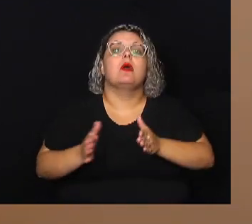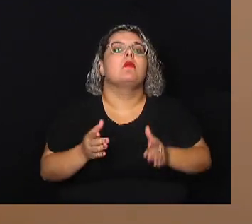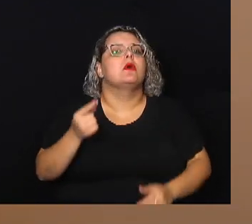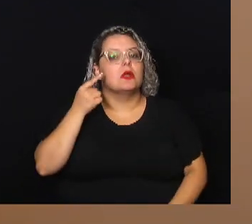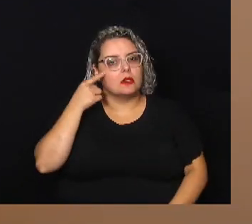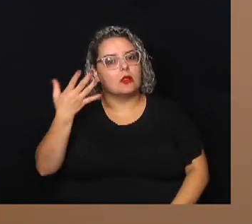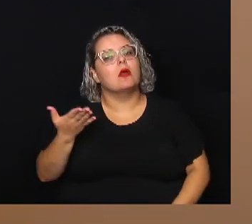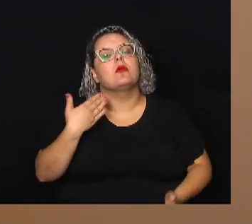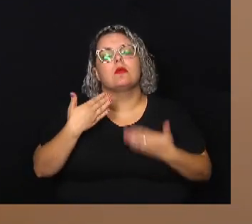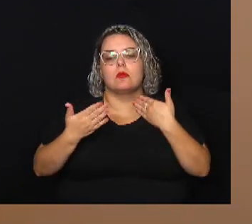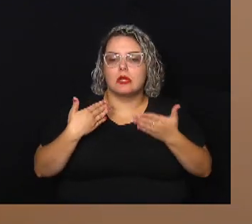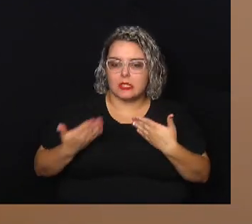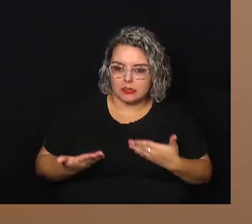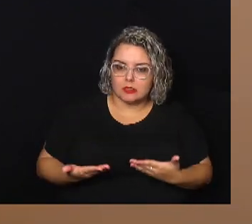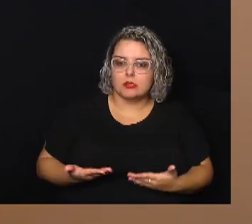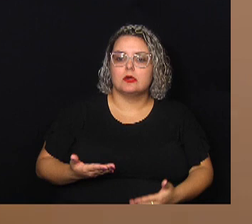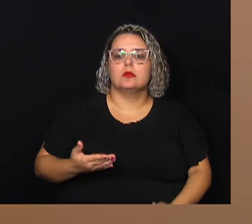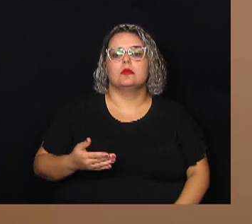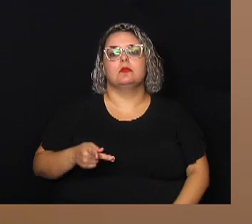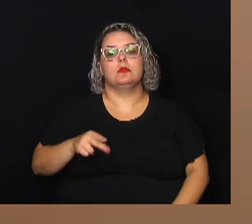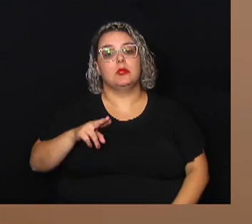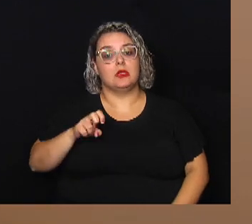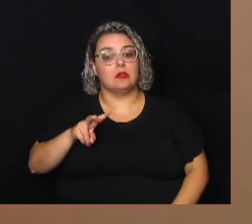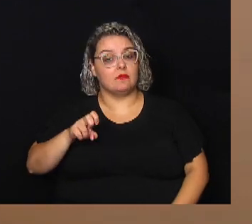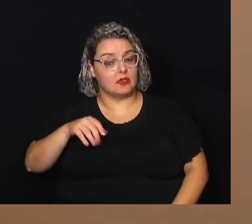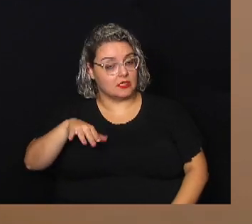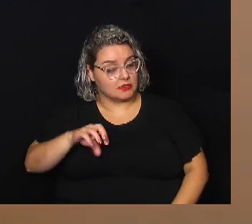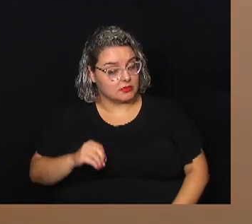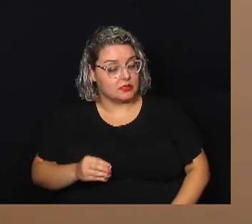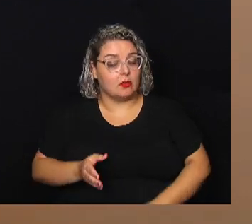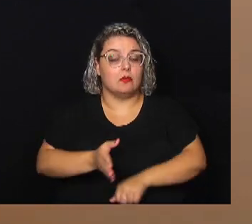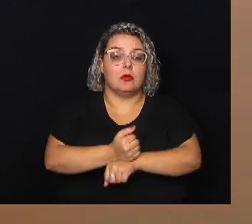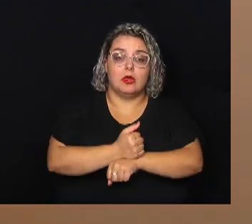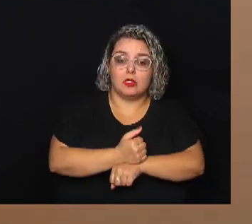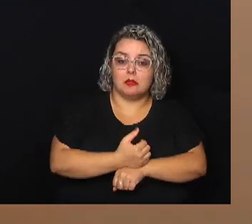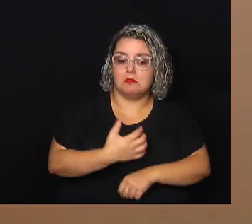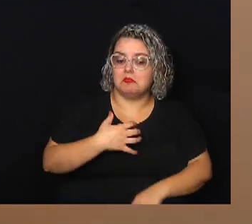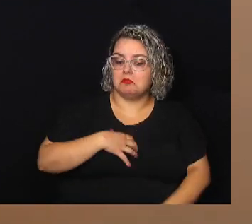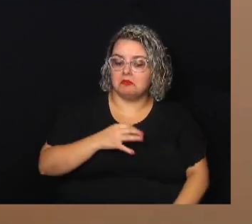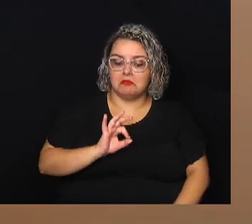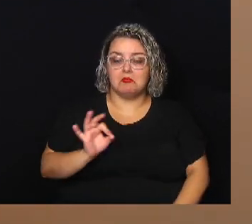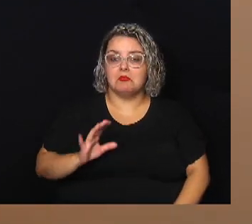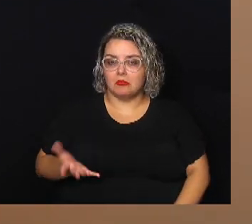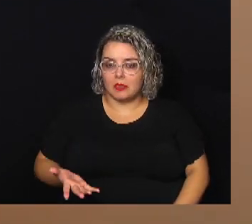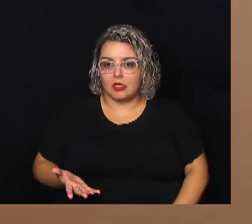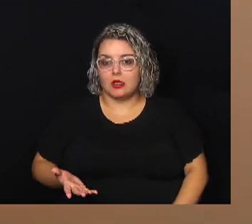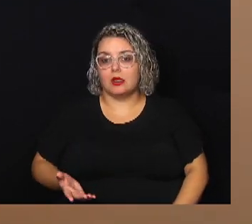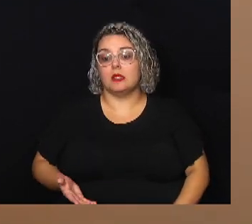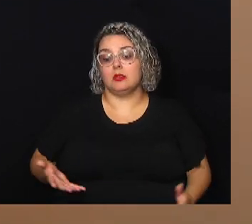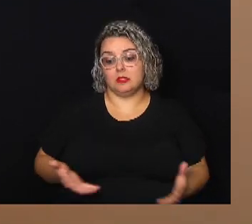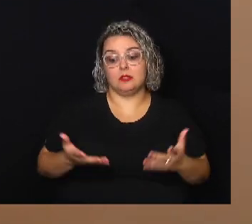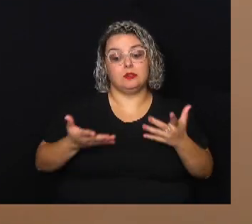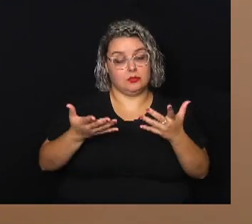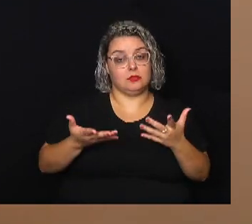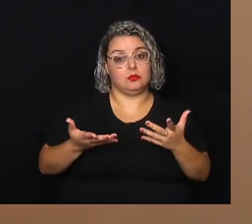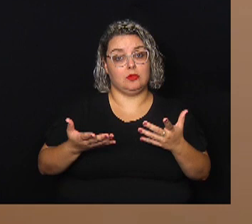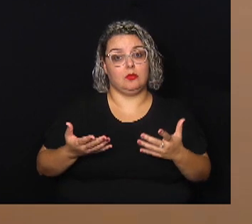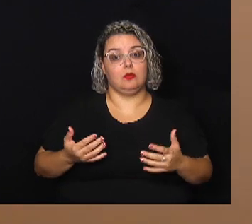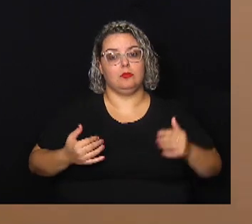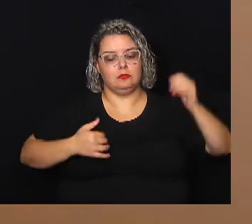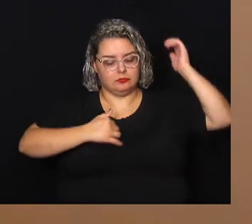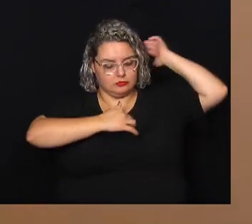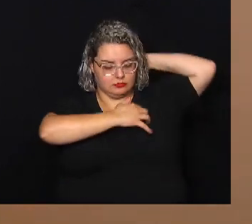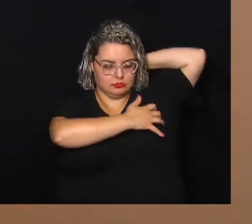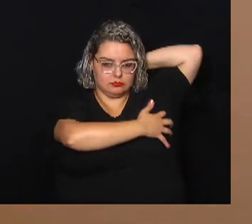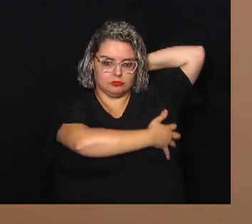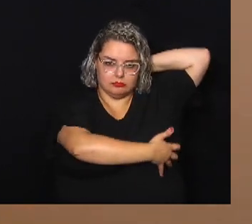gente conversou sobre a prevenção primária, paciente sem sintoma. E, obviamente, que a gente estimula o autoexame sempre